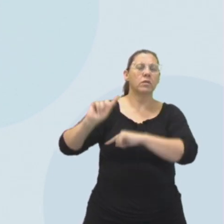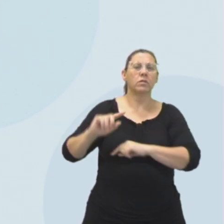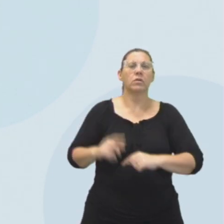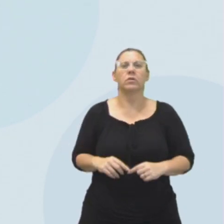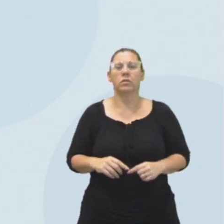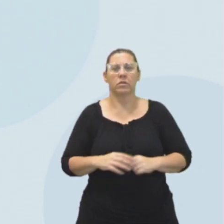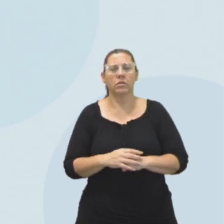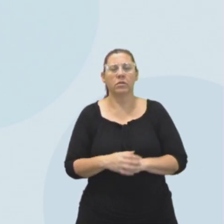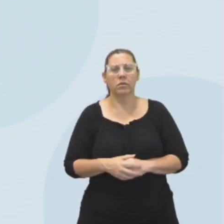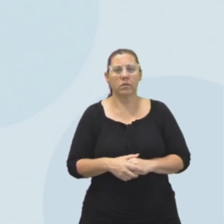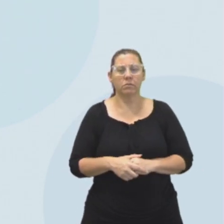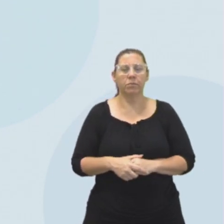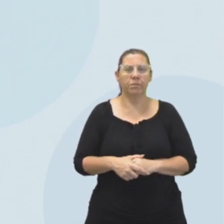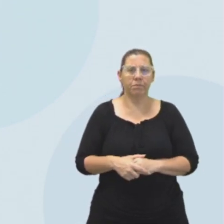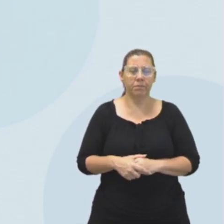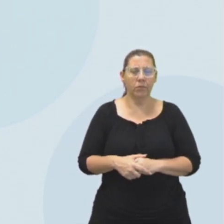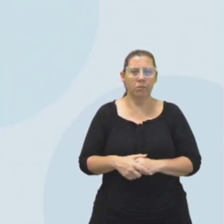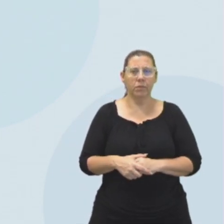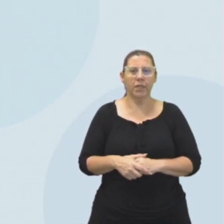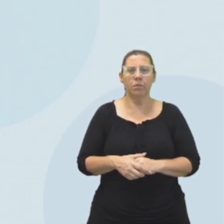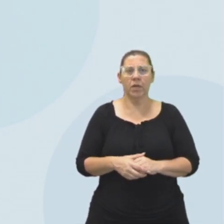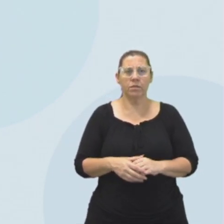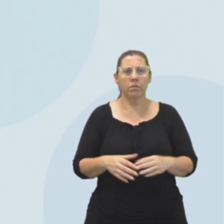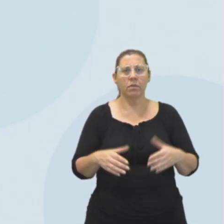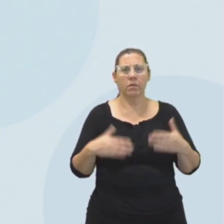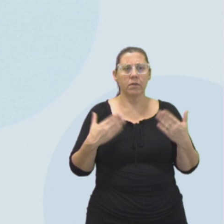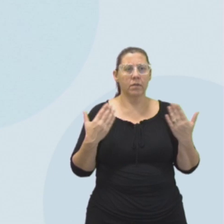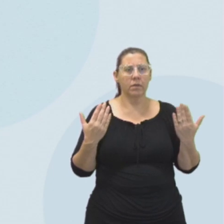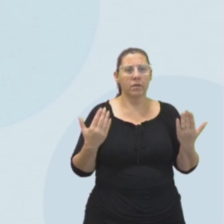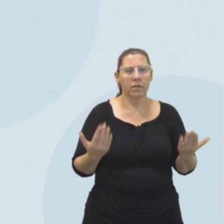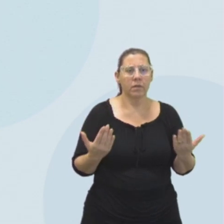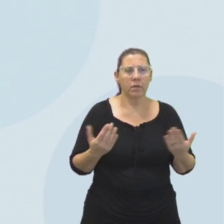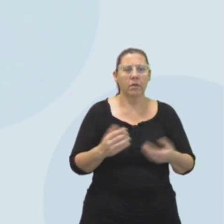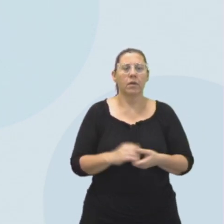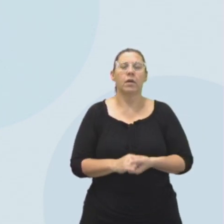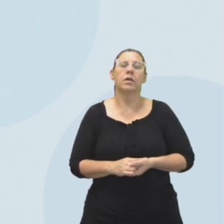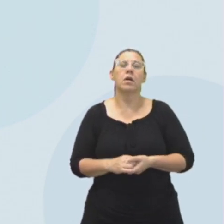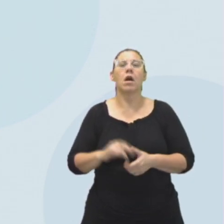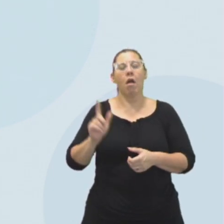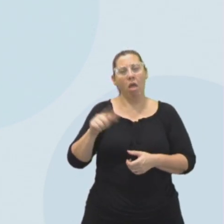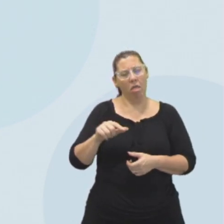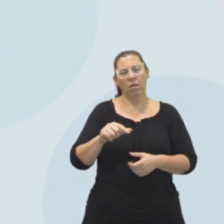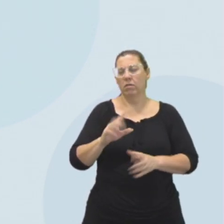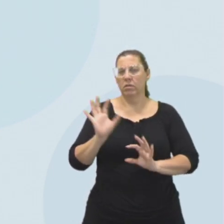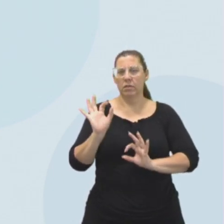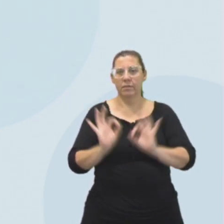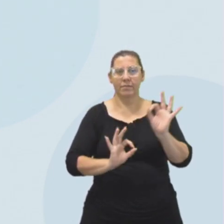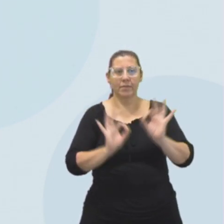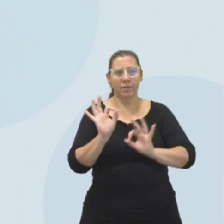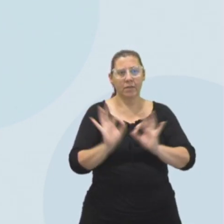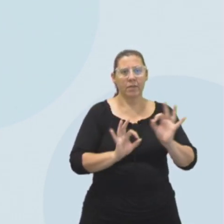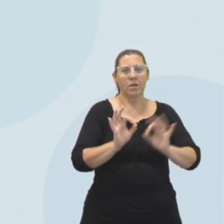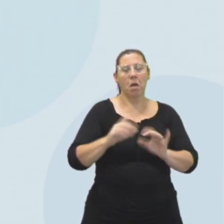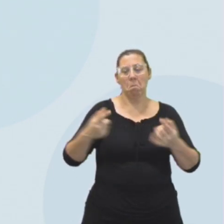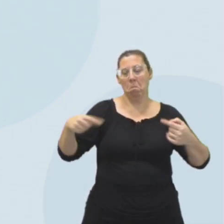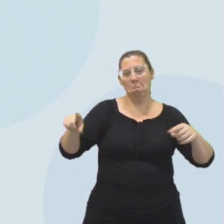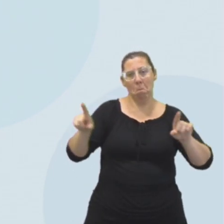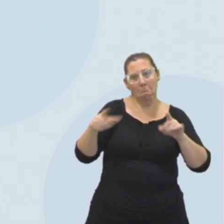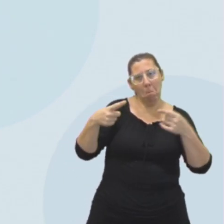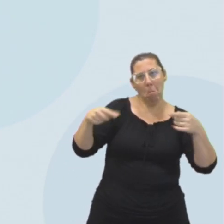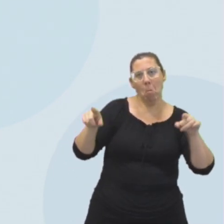da realidade. Então, dentro do mesmo vídeo, pode ter vários planos, muitos ritmos